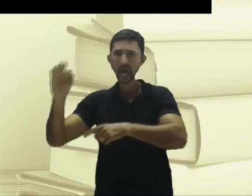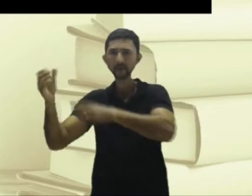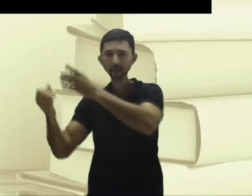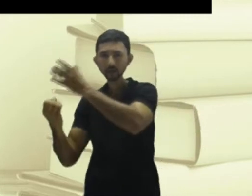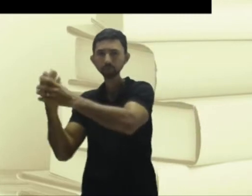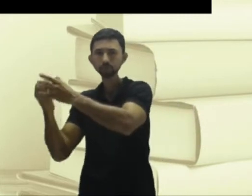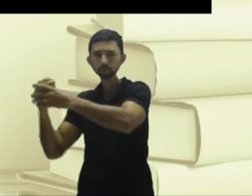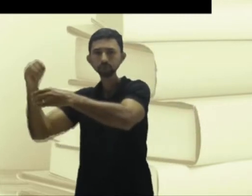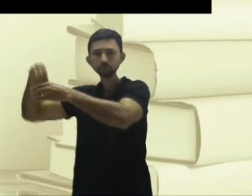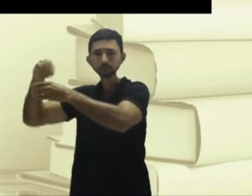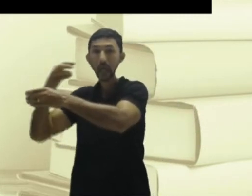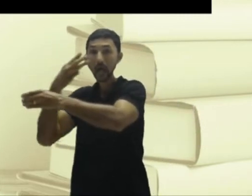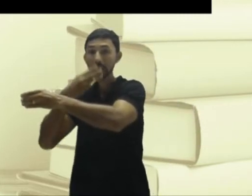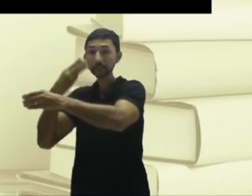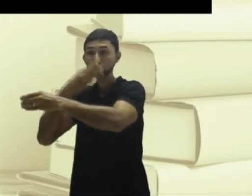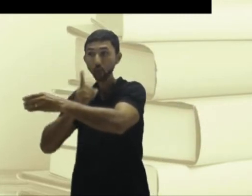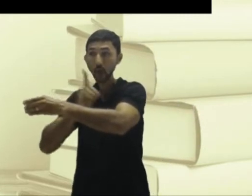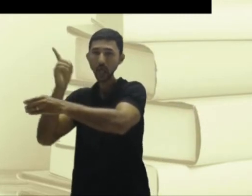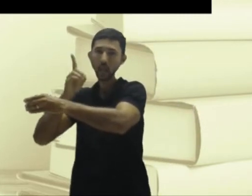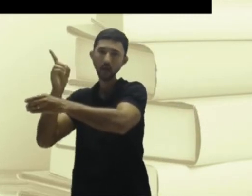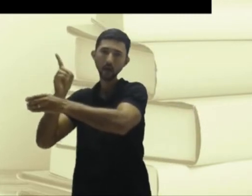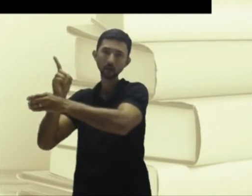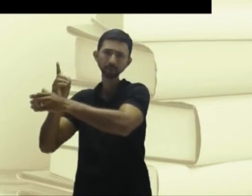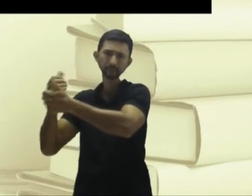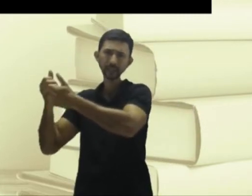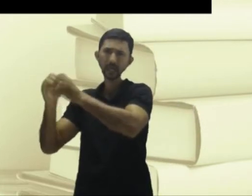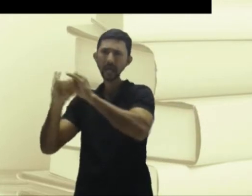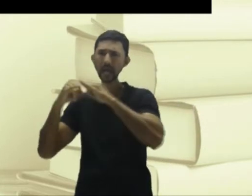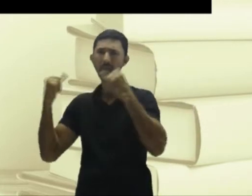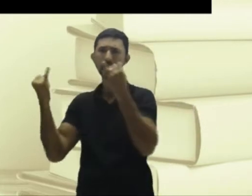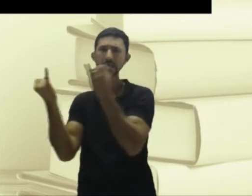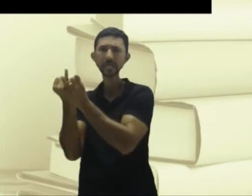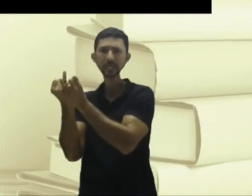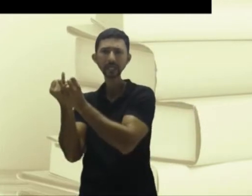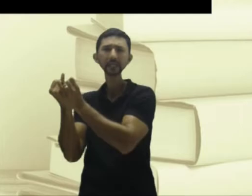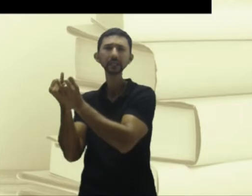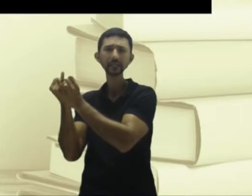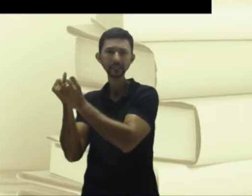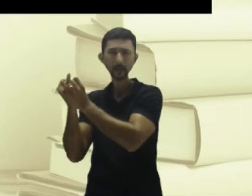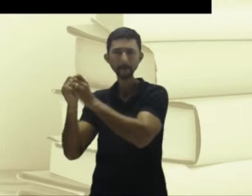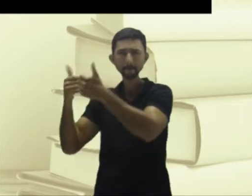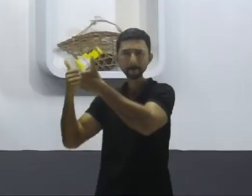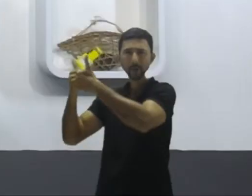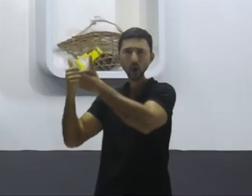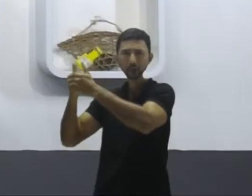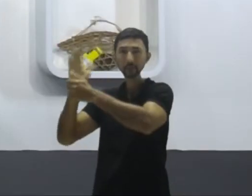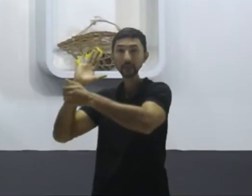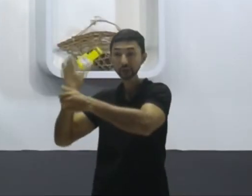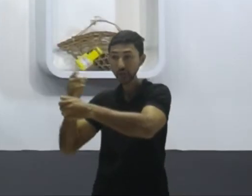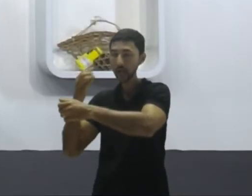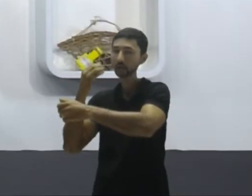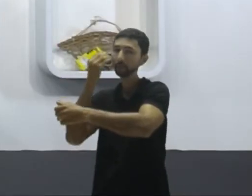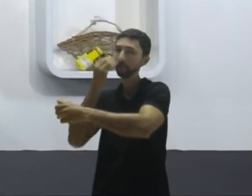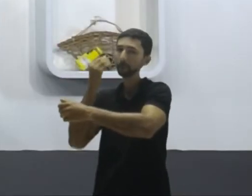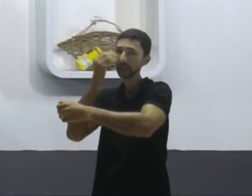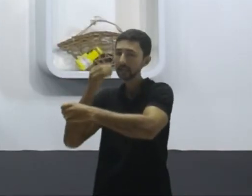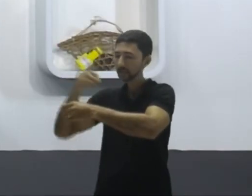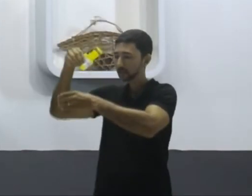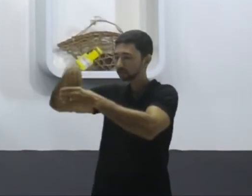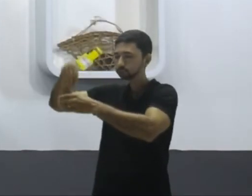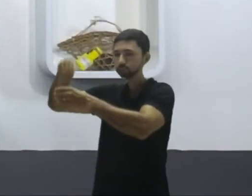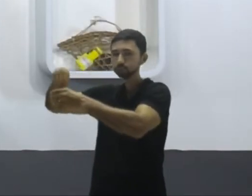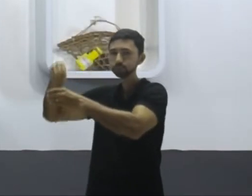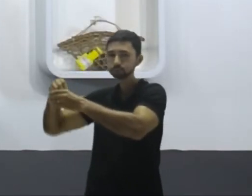algumas ilhas próximas da África que os portugueses já tinham lá uma experiência de produção de